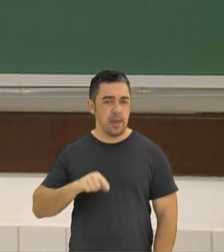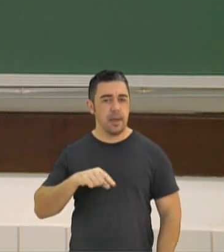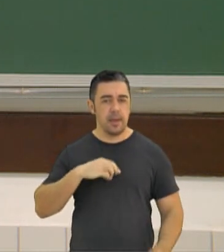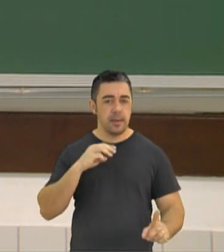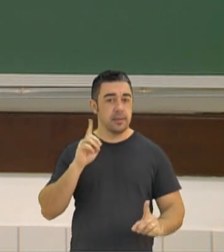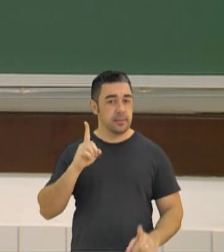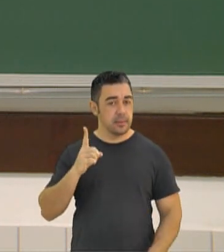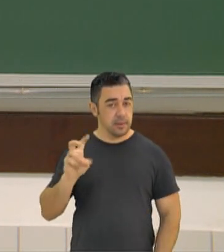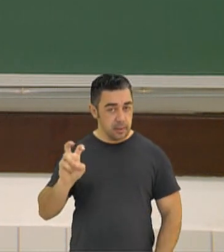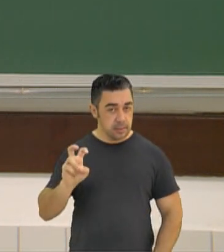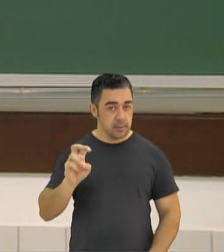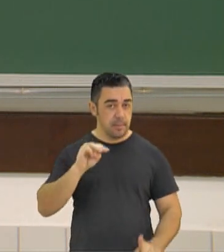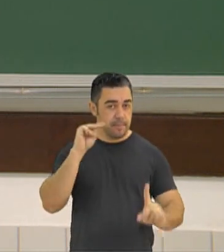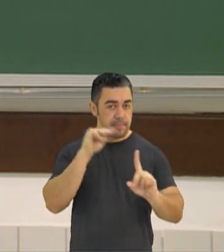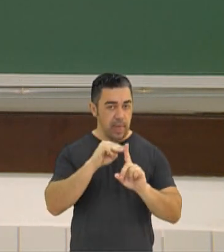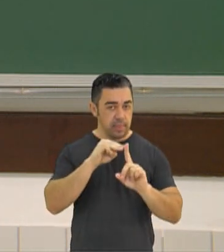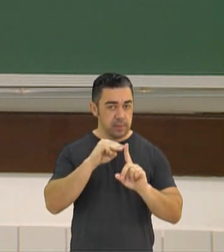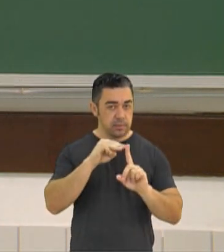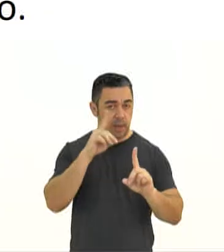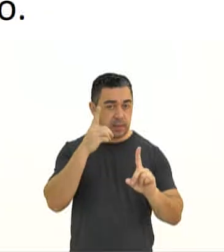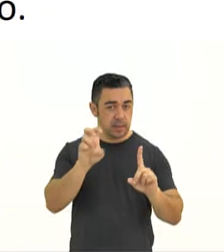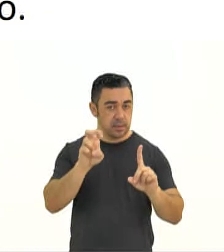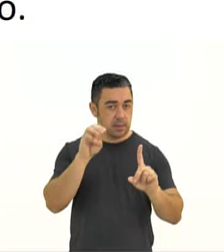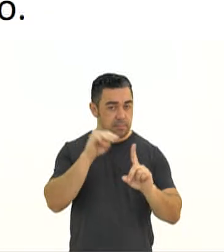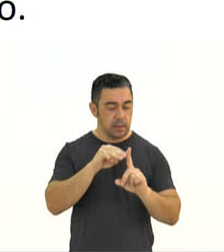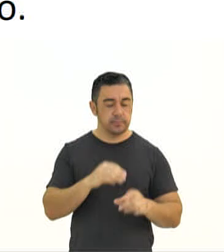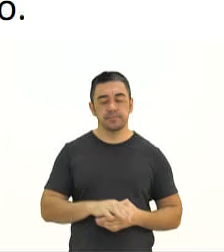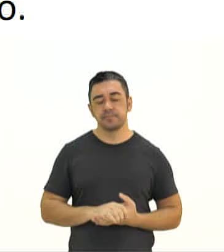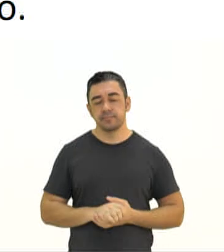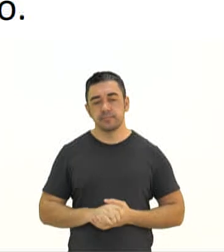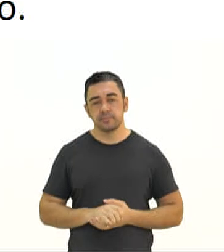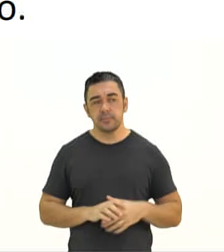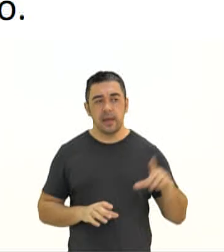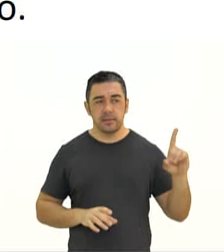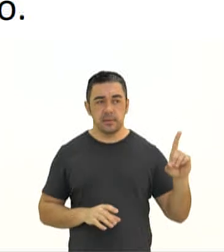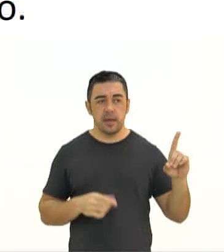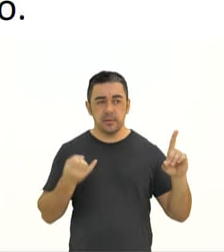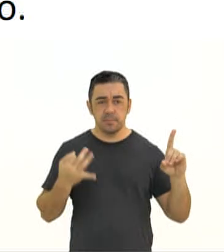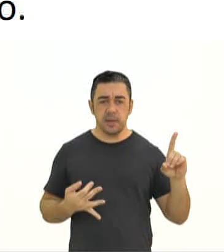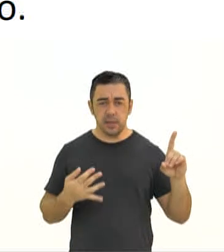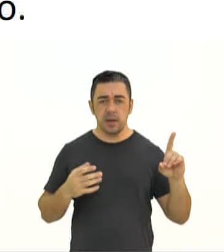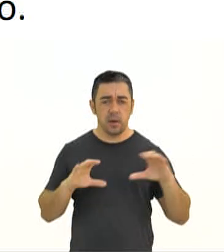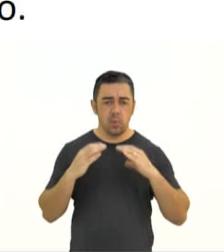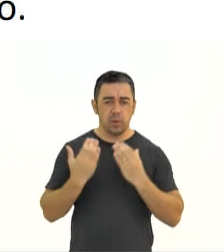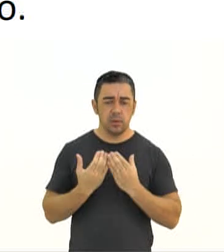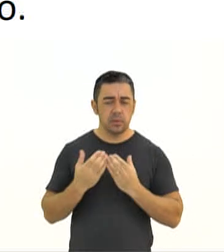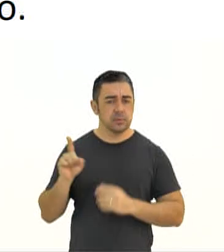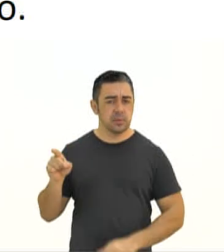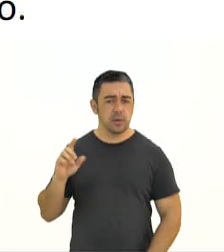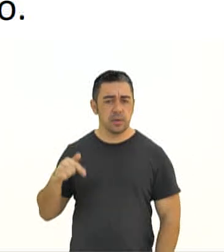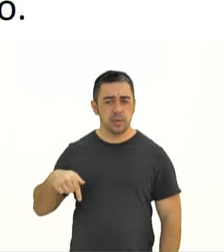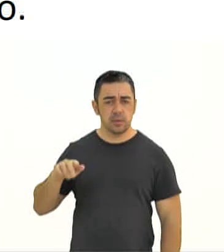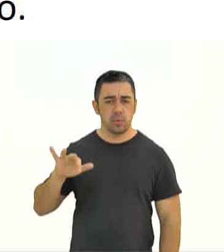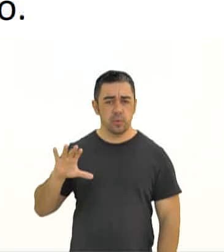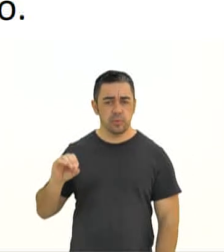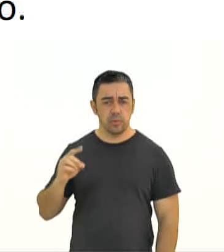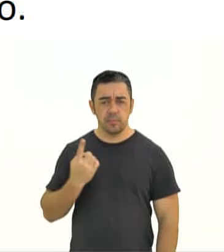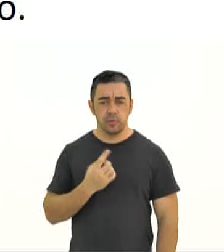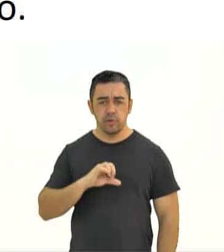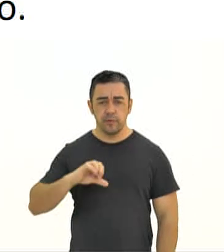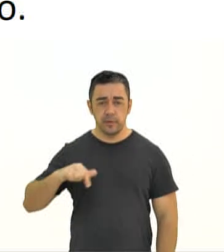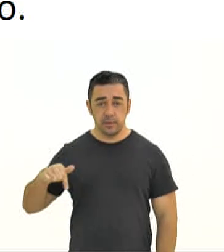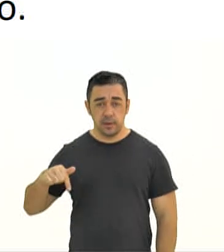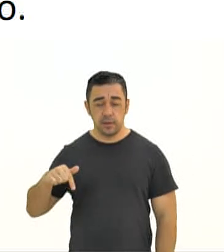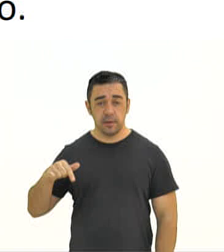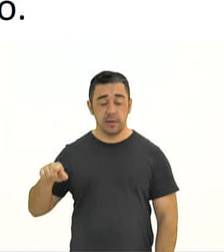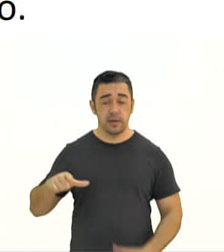estão em 15, vimos anteriormente nas aulas. E fala em o protocolo de Kyoto, em 97, no Japão,